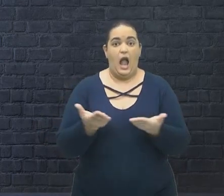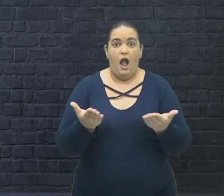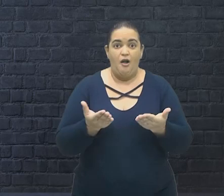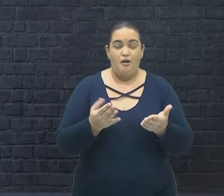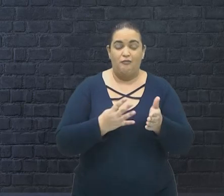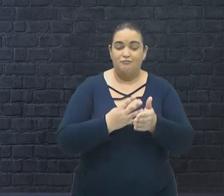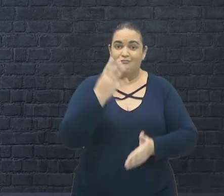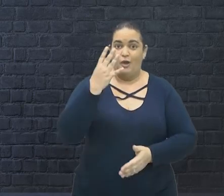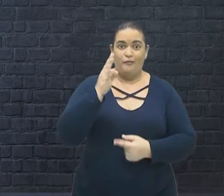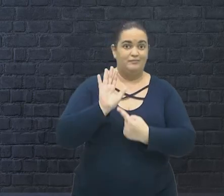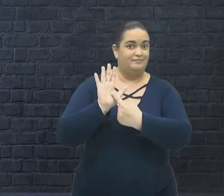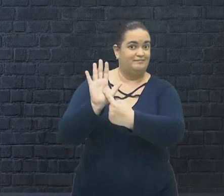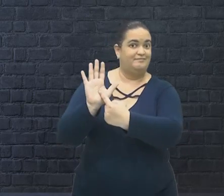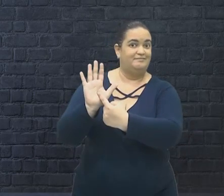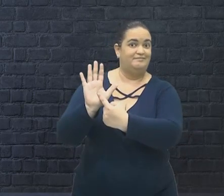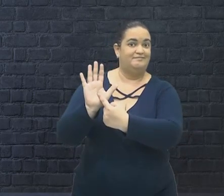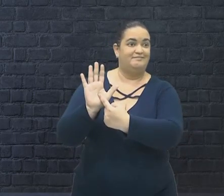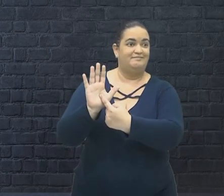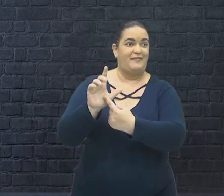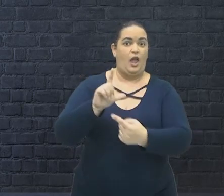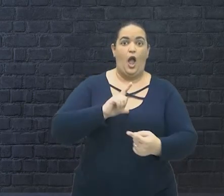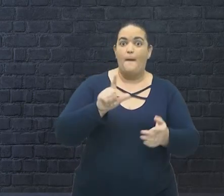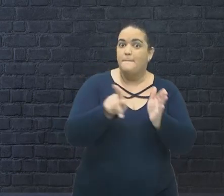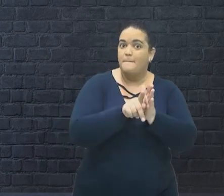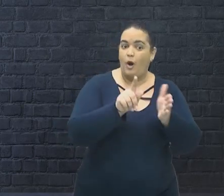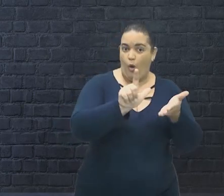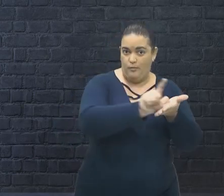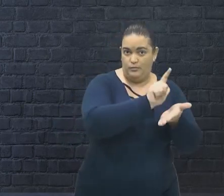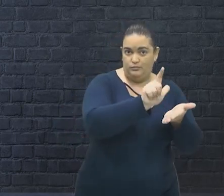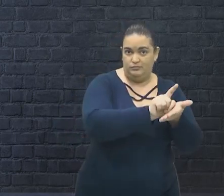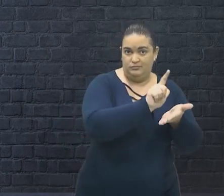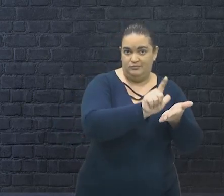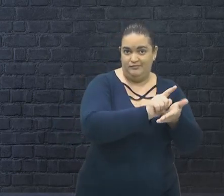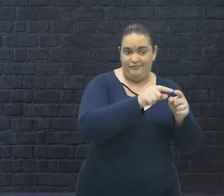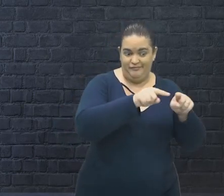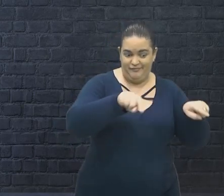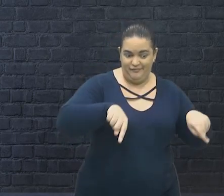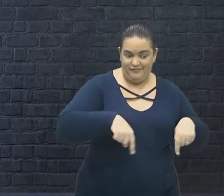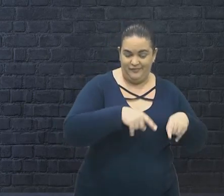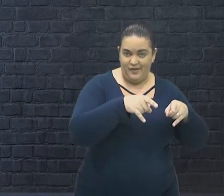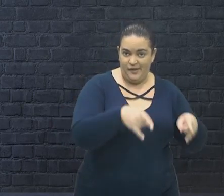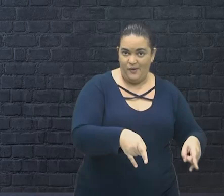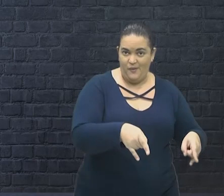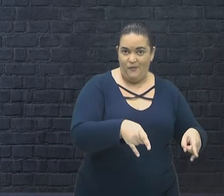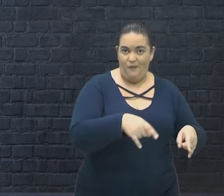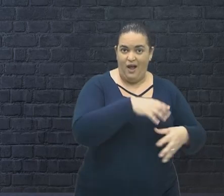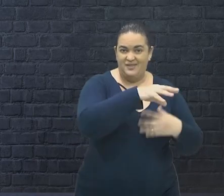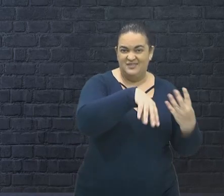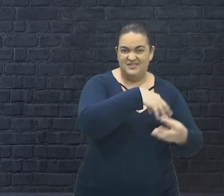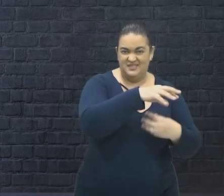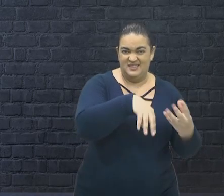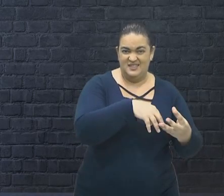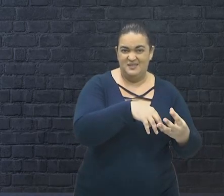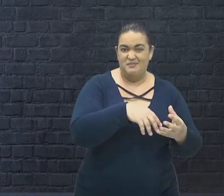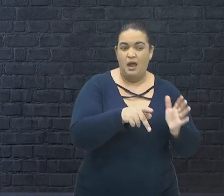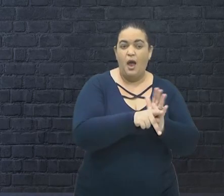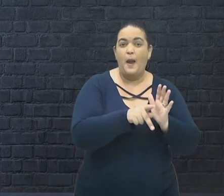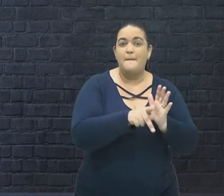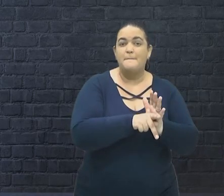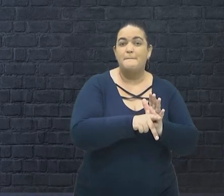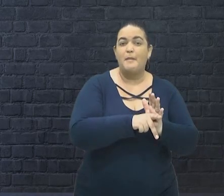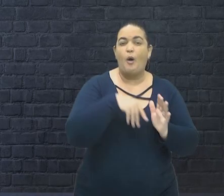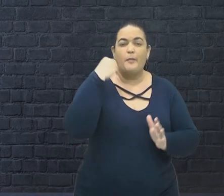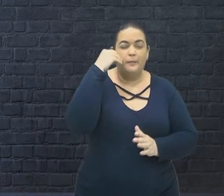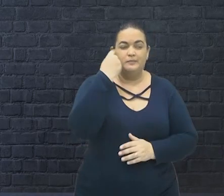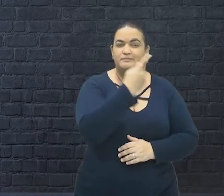Nessa nossa quarta sessão de apresentação da obra Quarto de Despejo, Diário